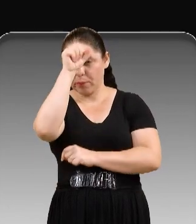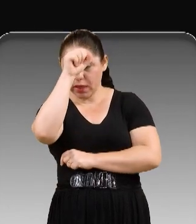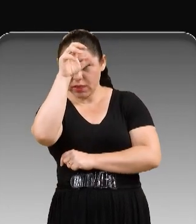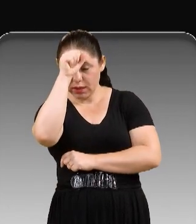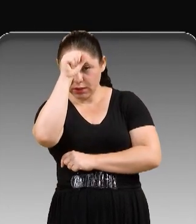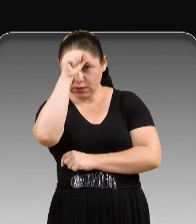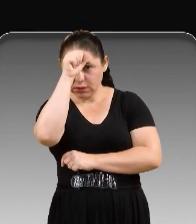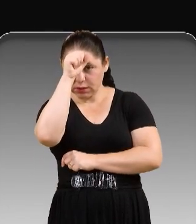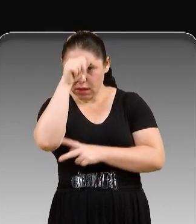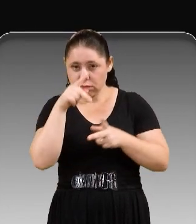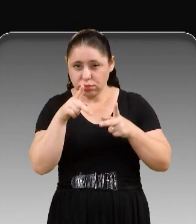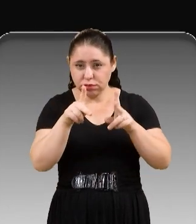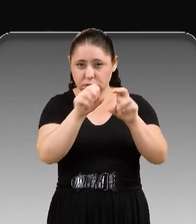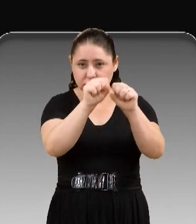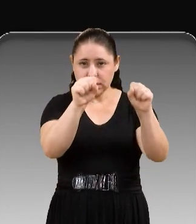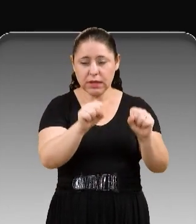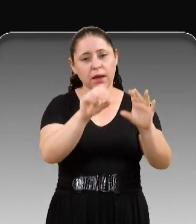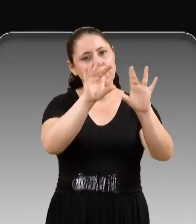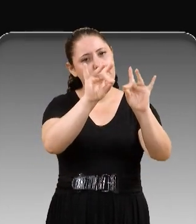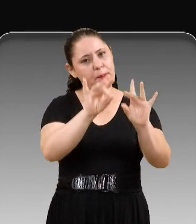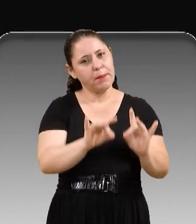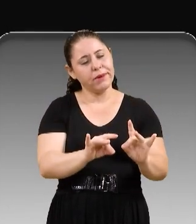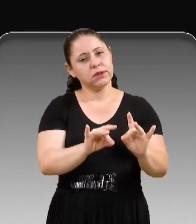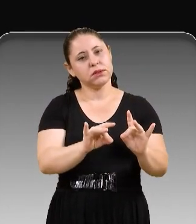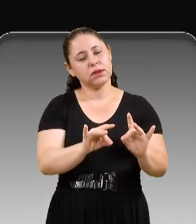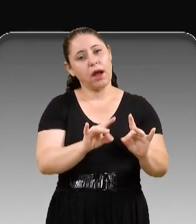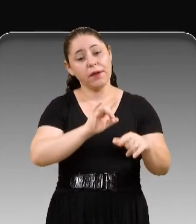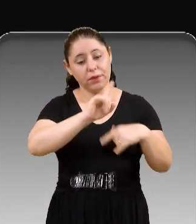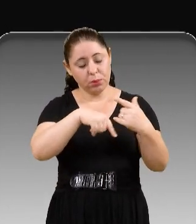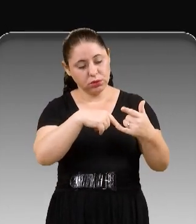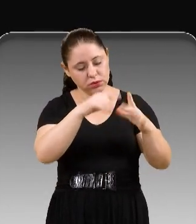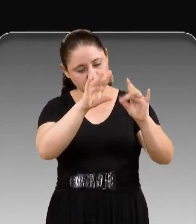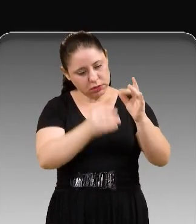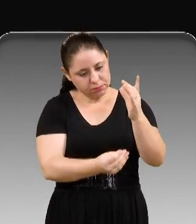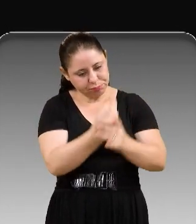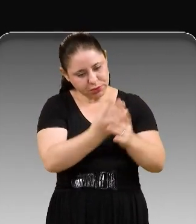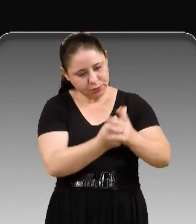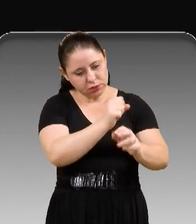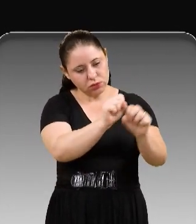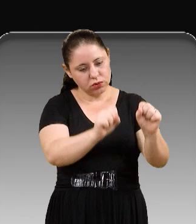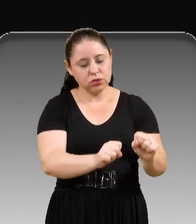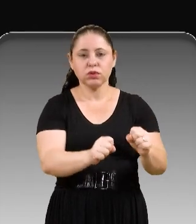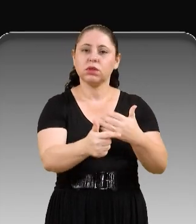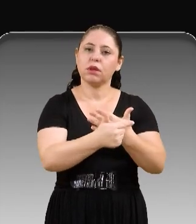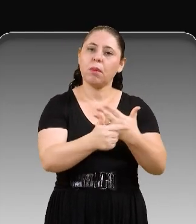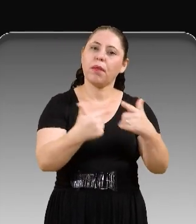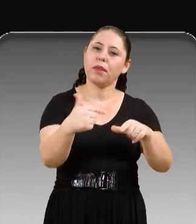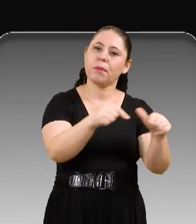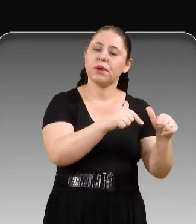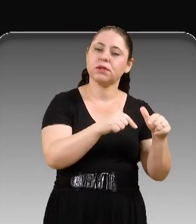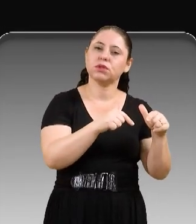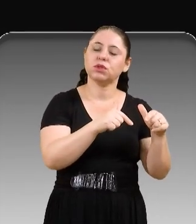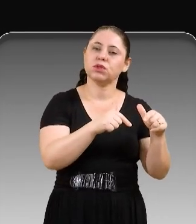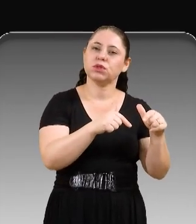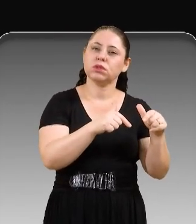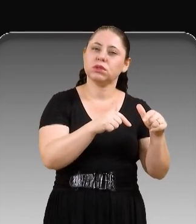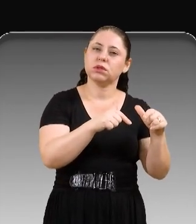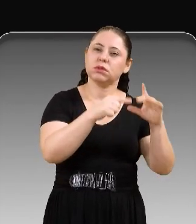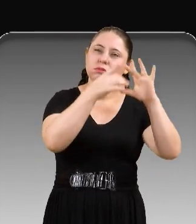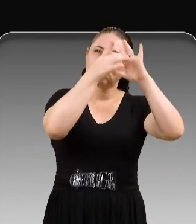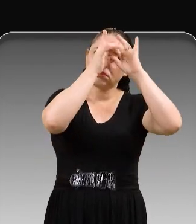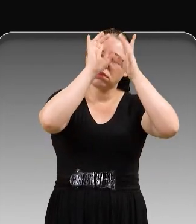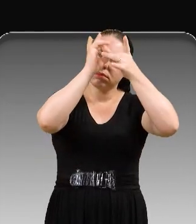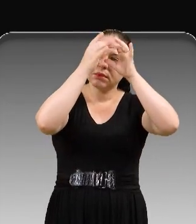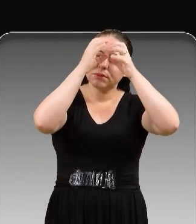capacidade de aprender e a seguir sistemas pré-estabelecidos e, a partir deles, criar novos sistemas e funções e novas